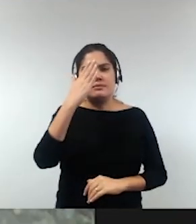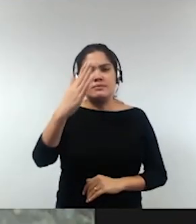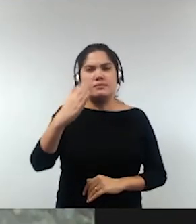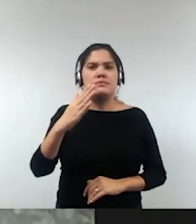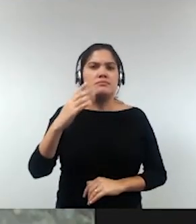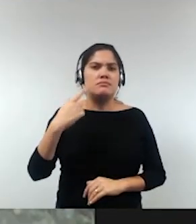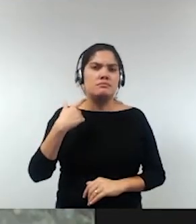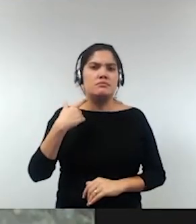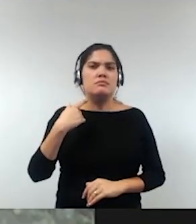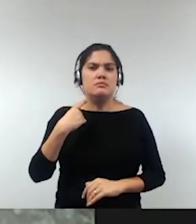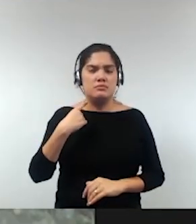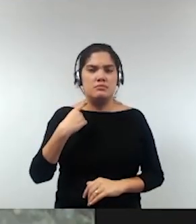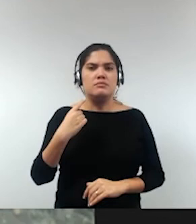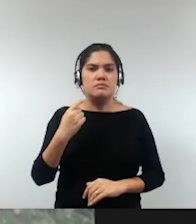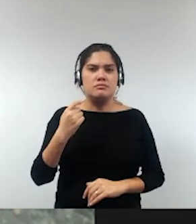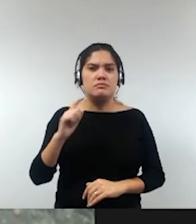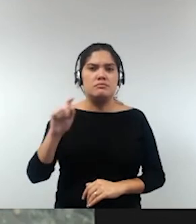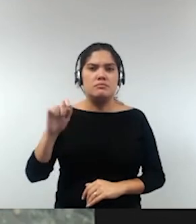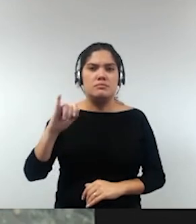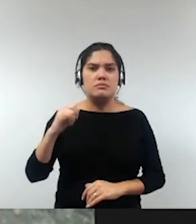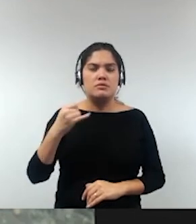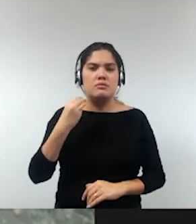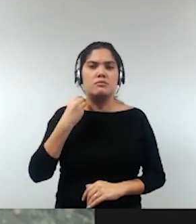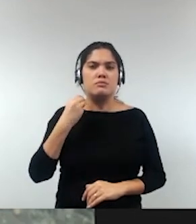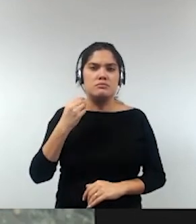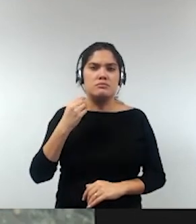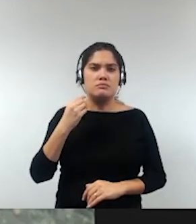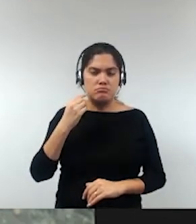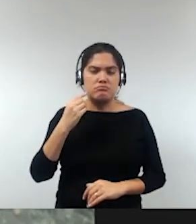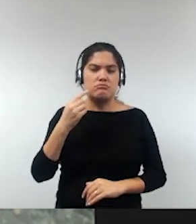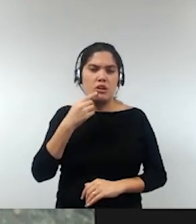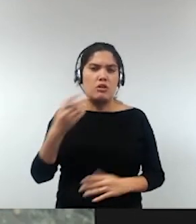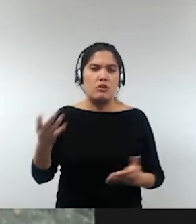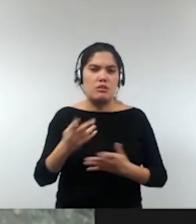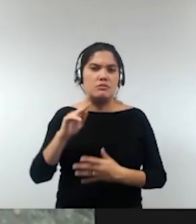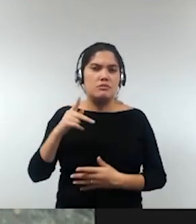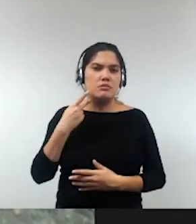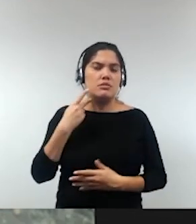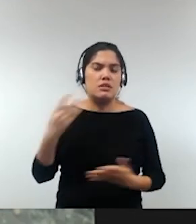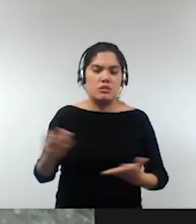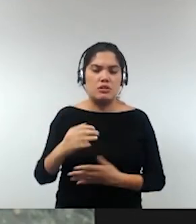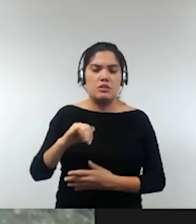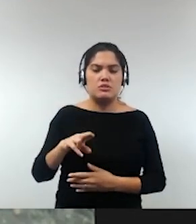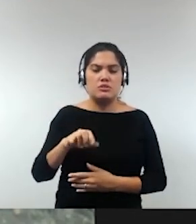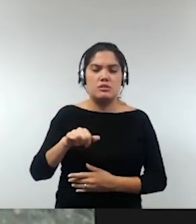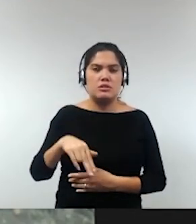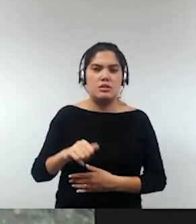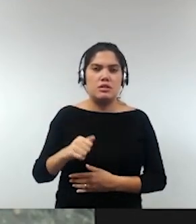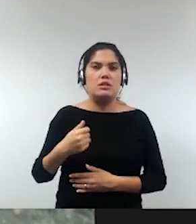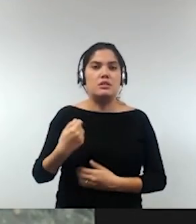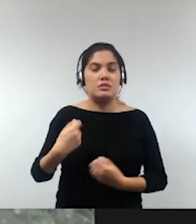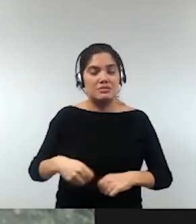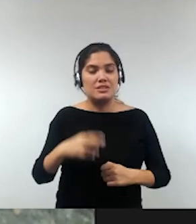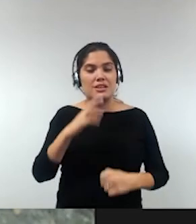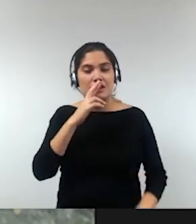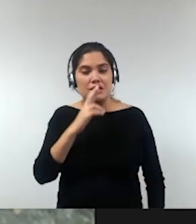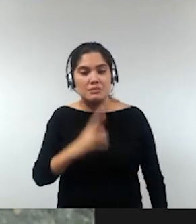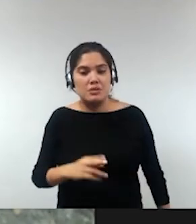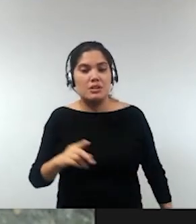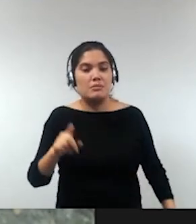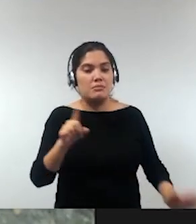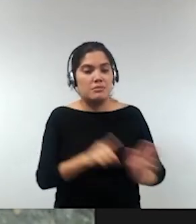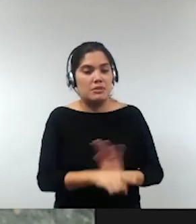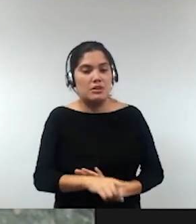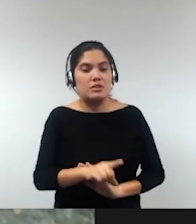Nós que agradecemos a sua participação. Passo, então, a palavra para as considerações finais da Juliana, que tem que responder à